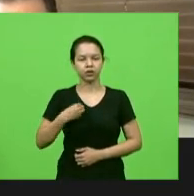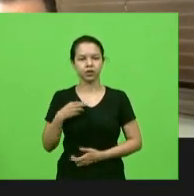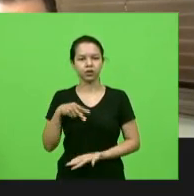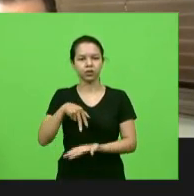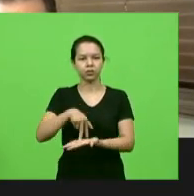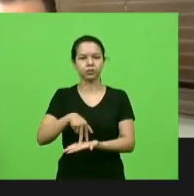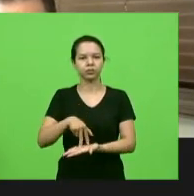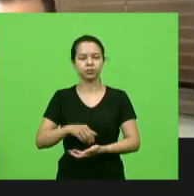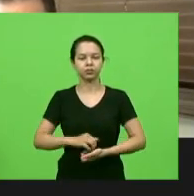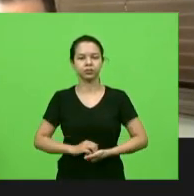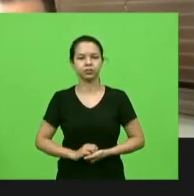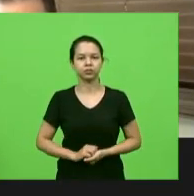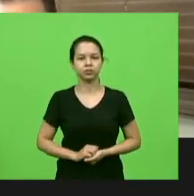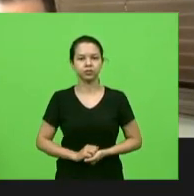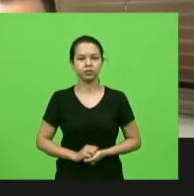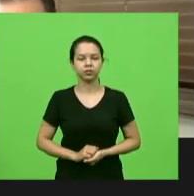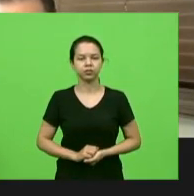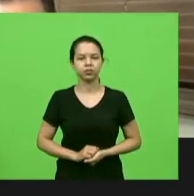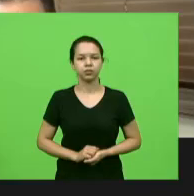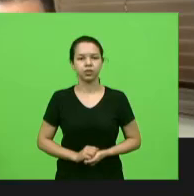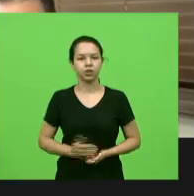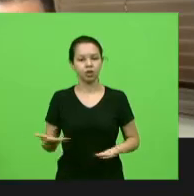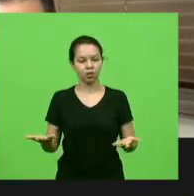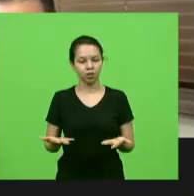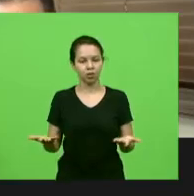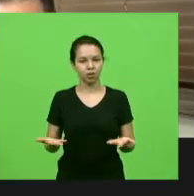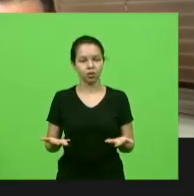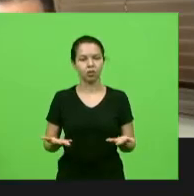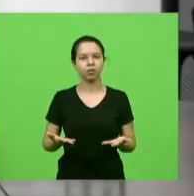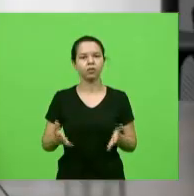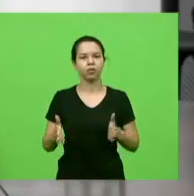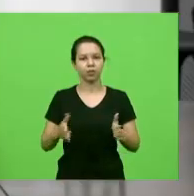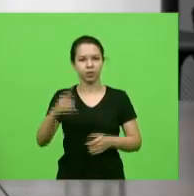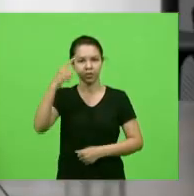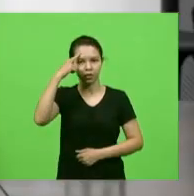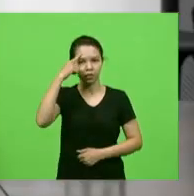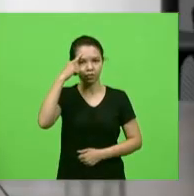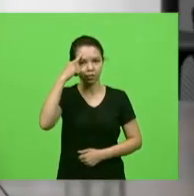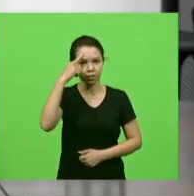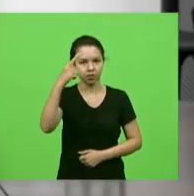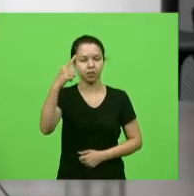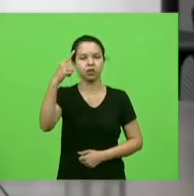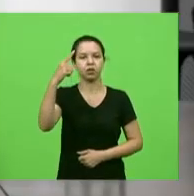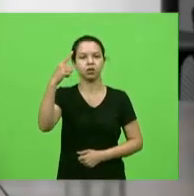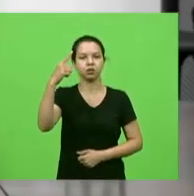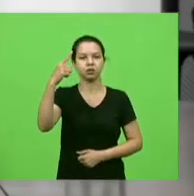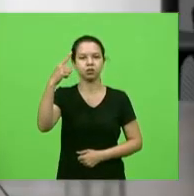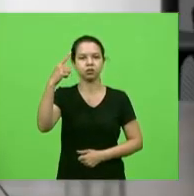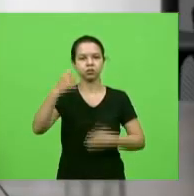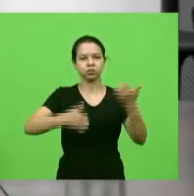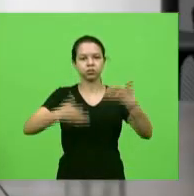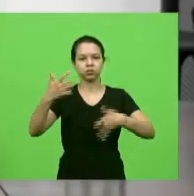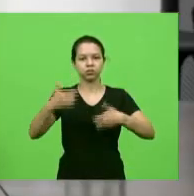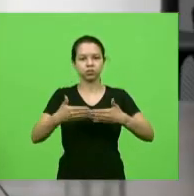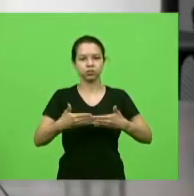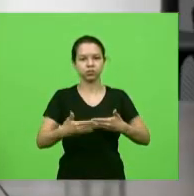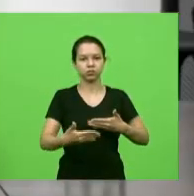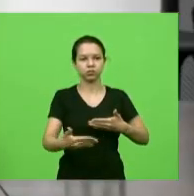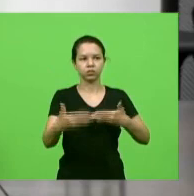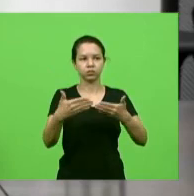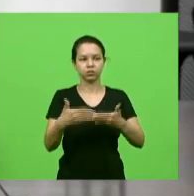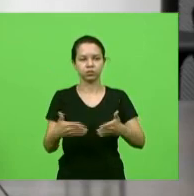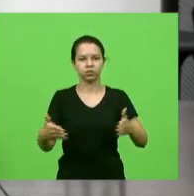cabe neste momento lembrar das palavras iniciais, quando da abertura da primeira